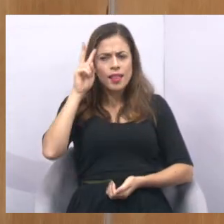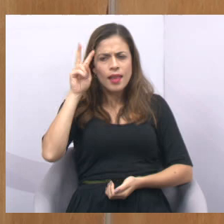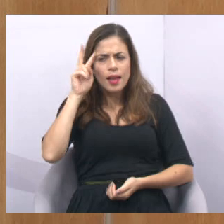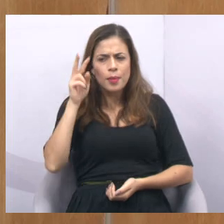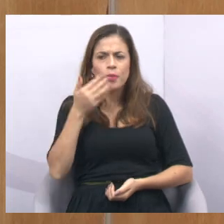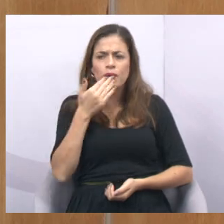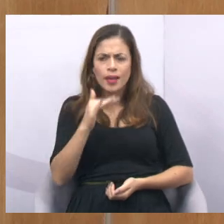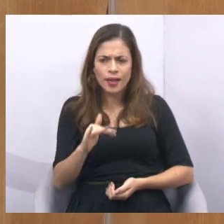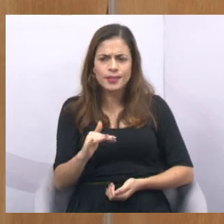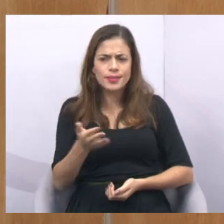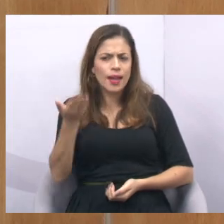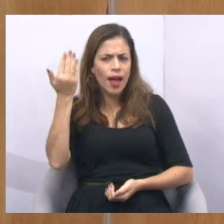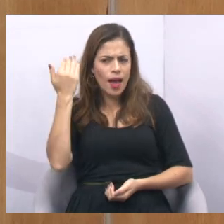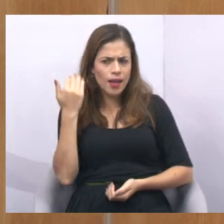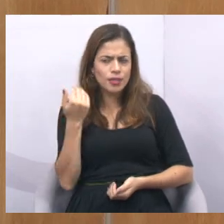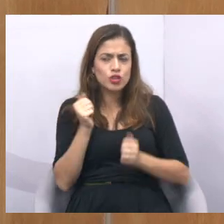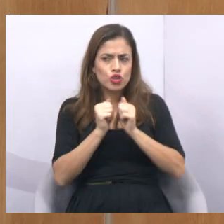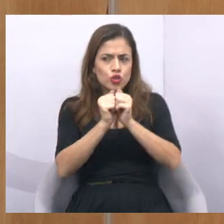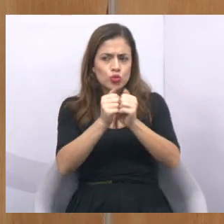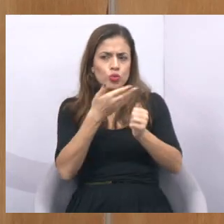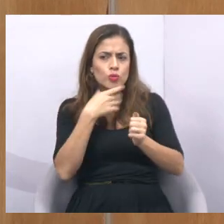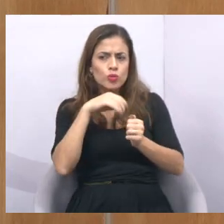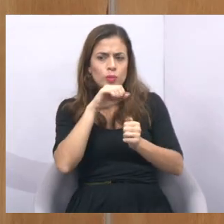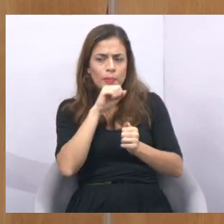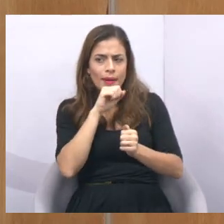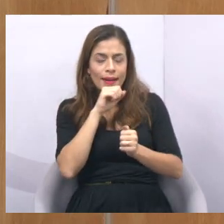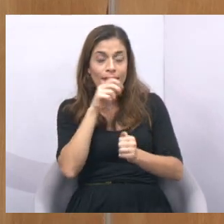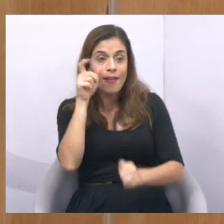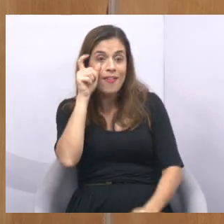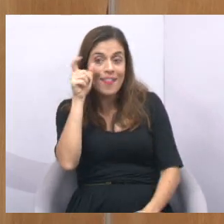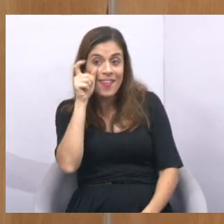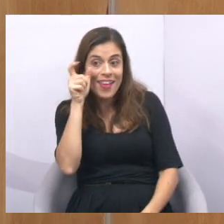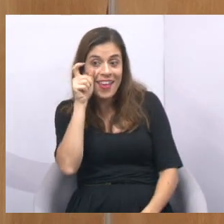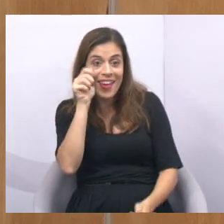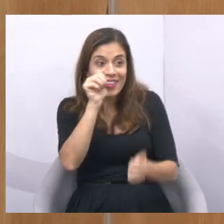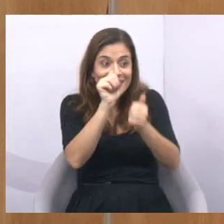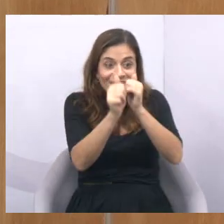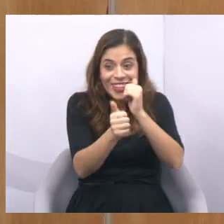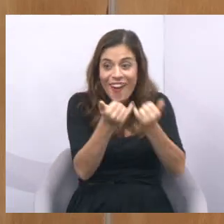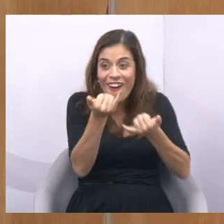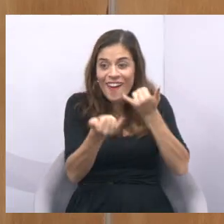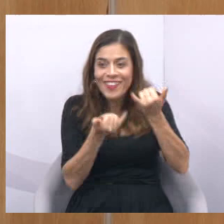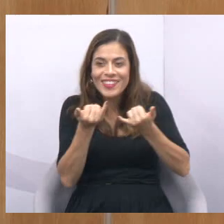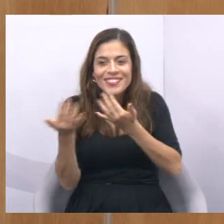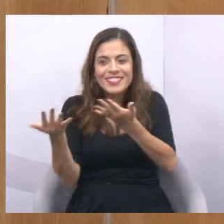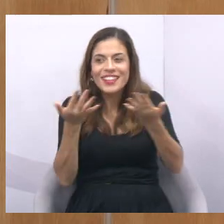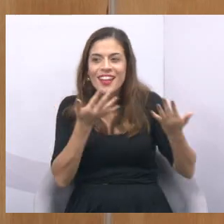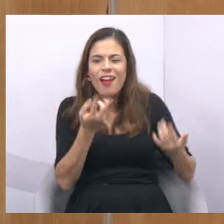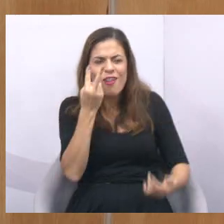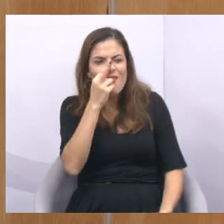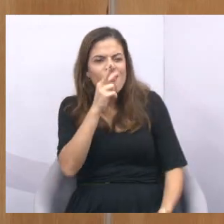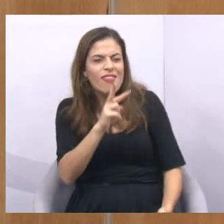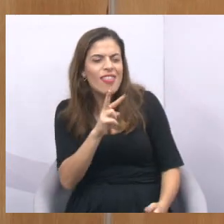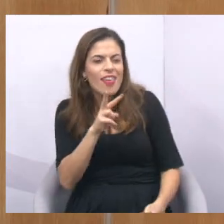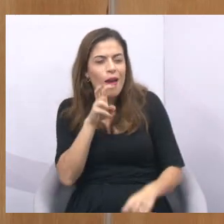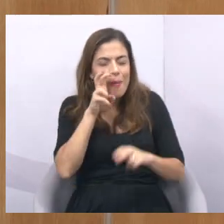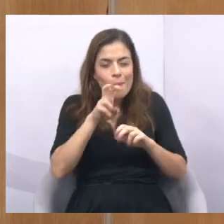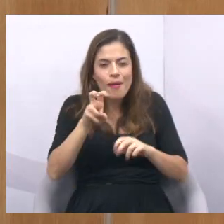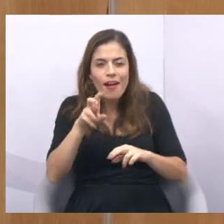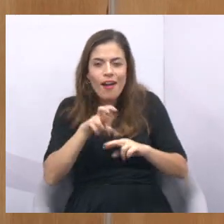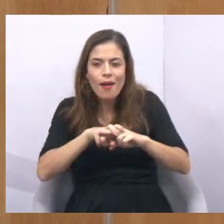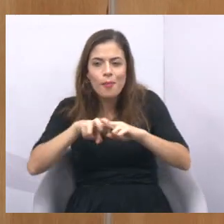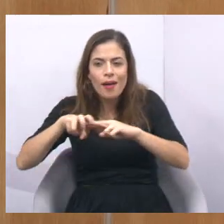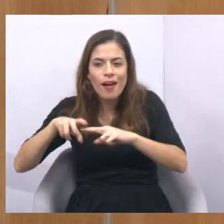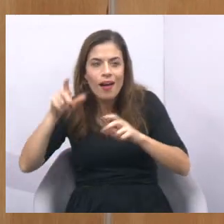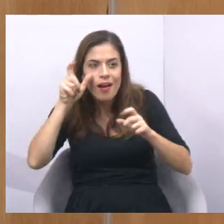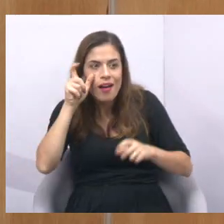assistiu os jogos do Trianon e a gente ficava na arquibancada, aqueles jogos glamourosos, brigados com